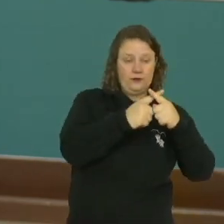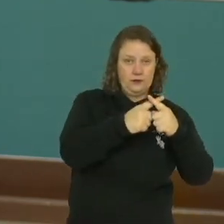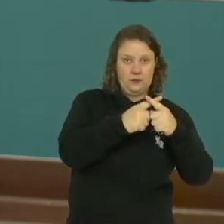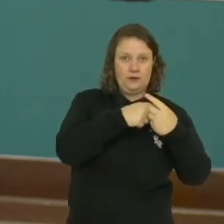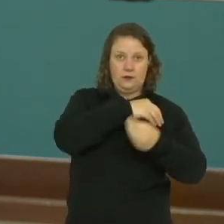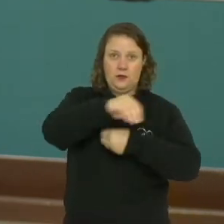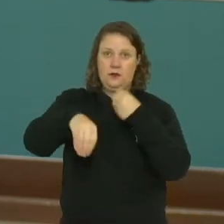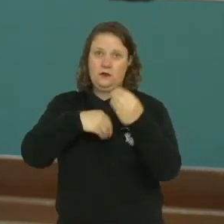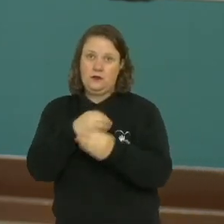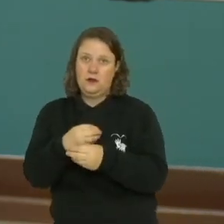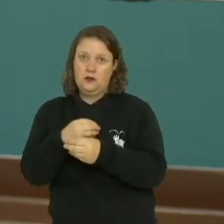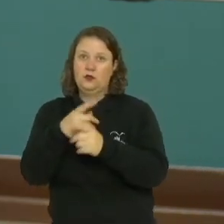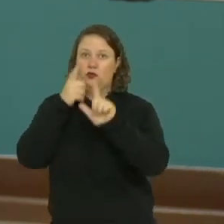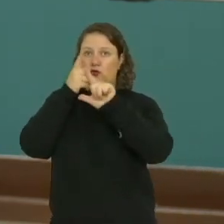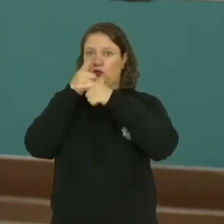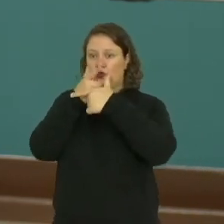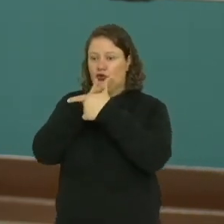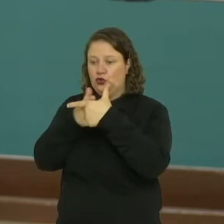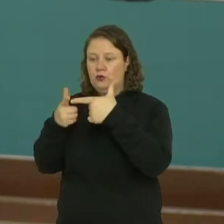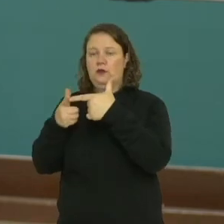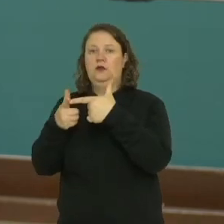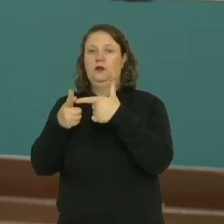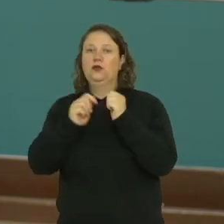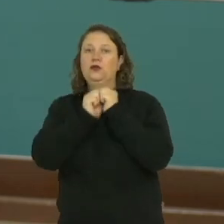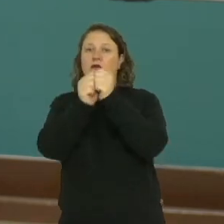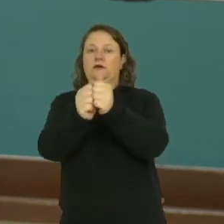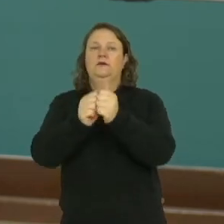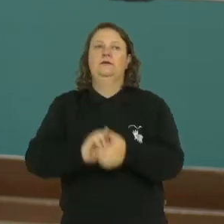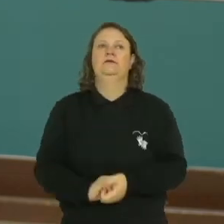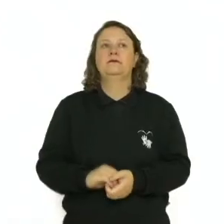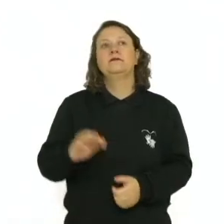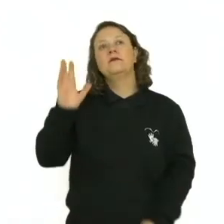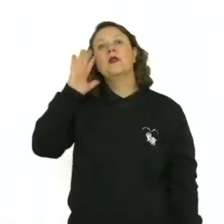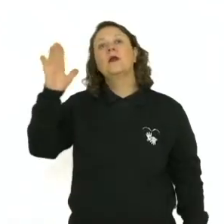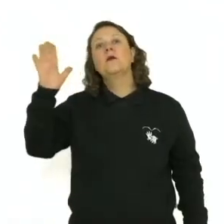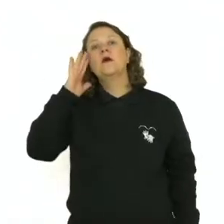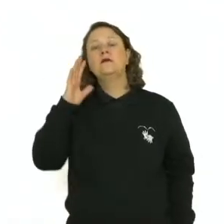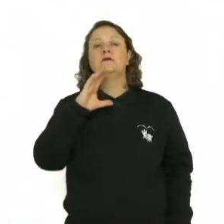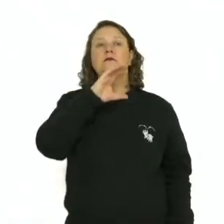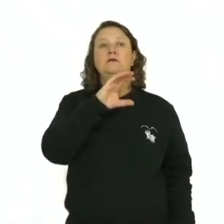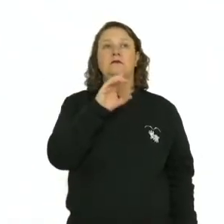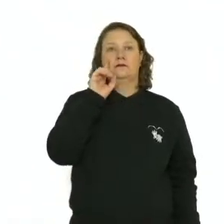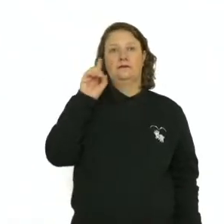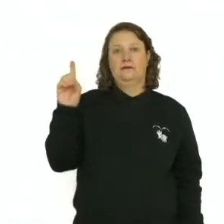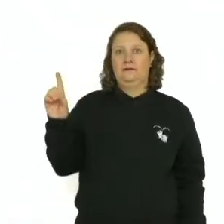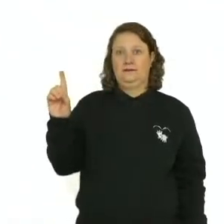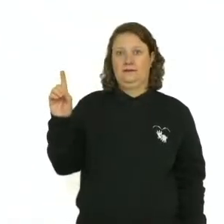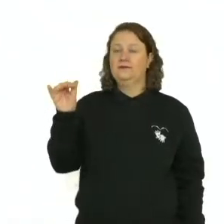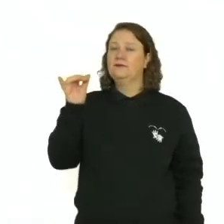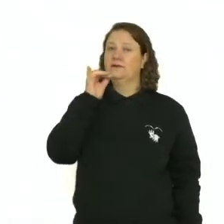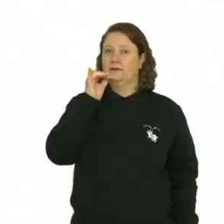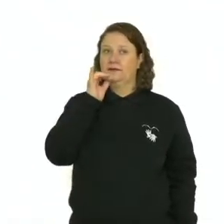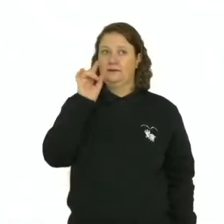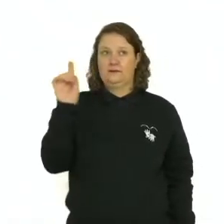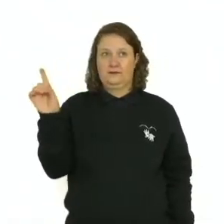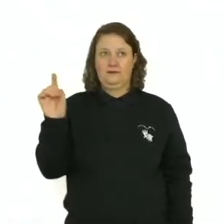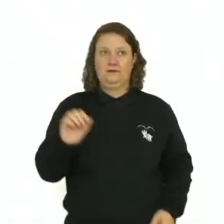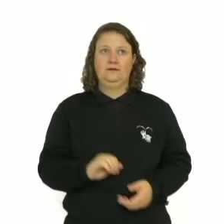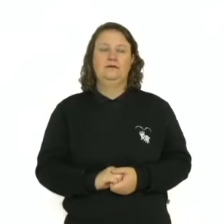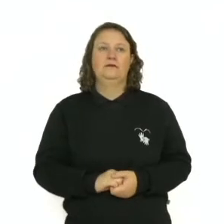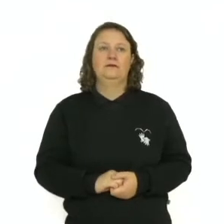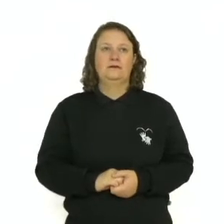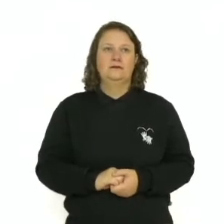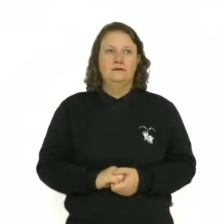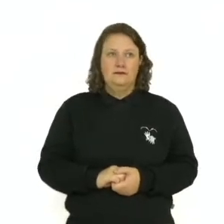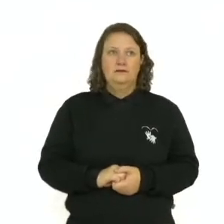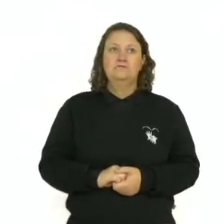divisão e a potência, tudo junto. Então, imagine aqui esse exemplo, 0,06 ao quadrado mais 2 vezes